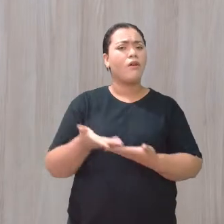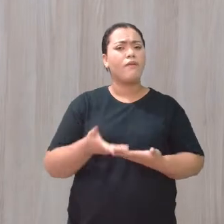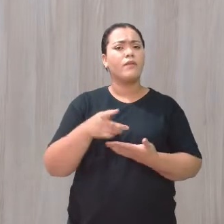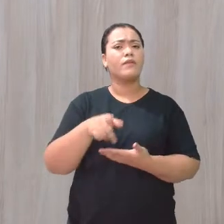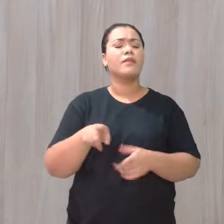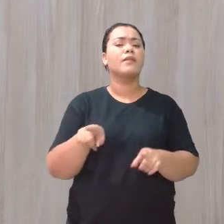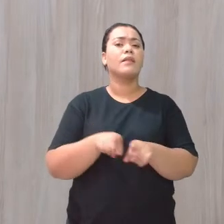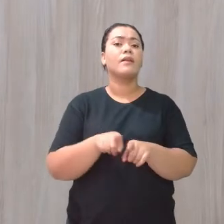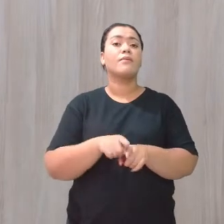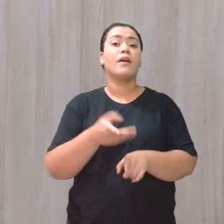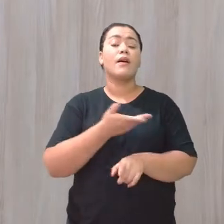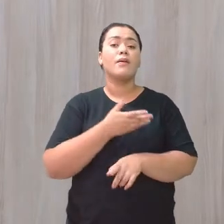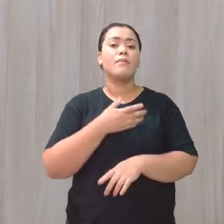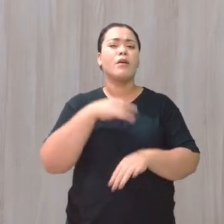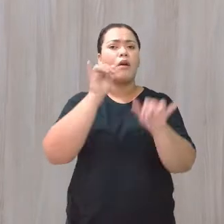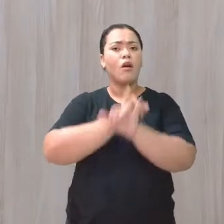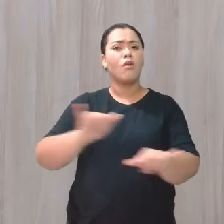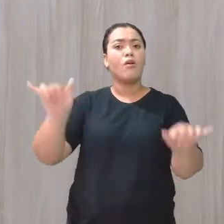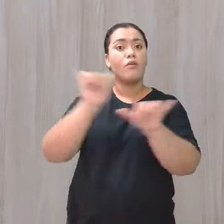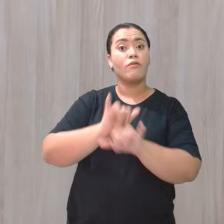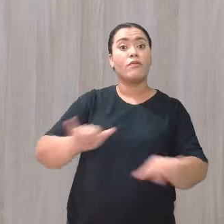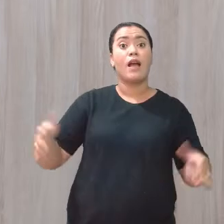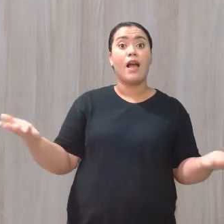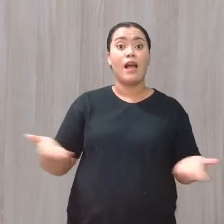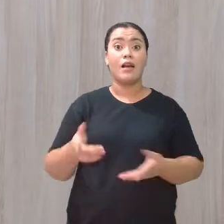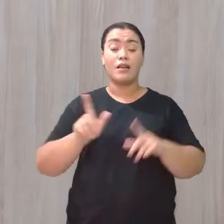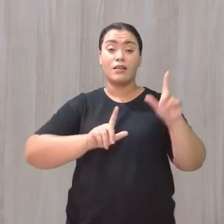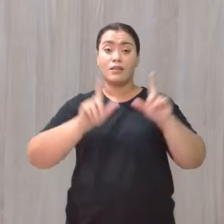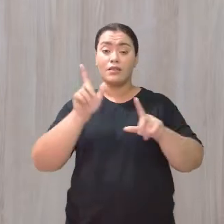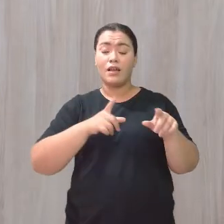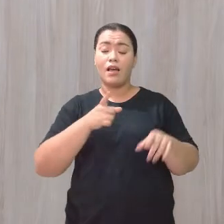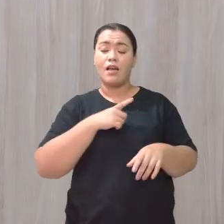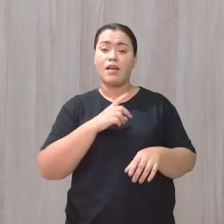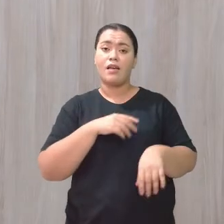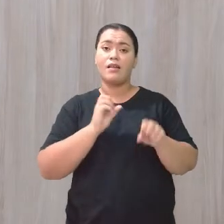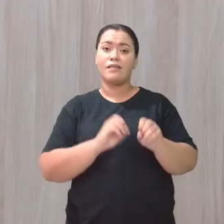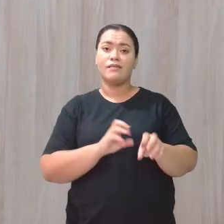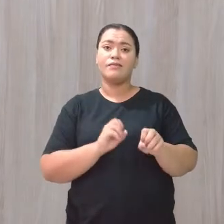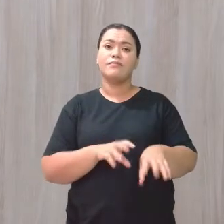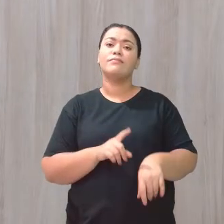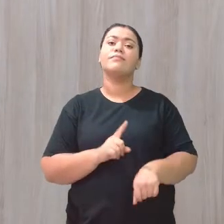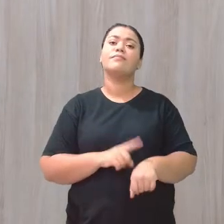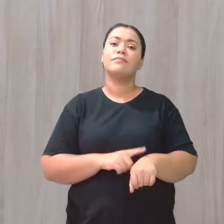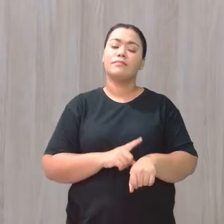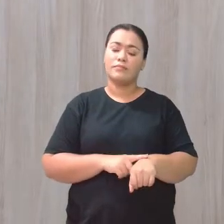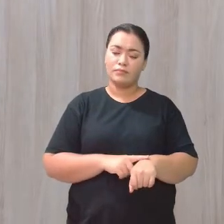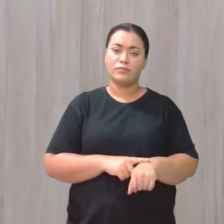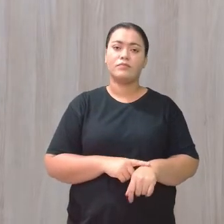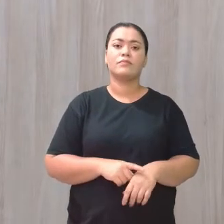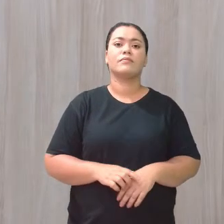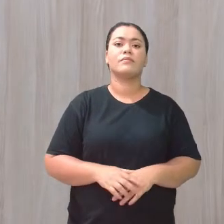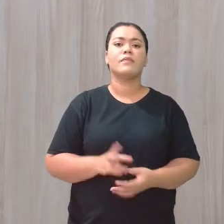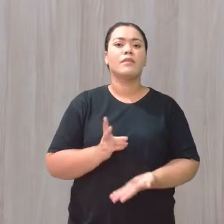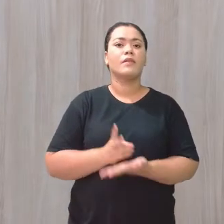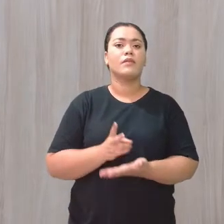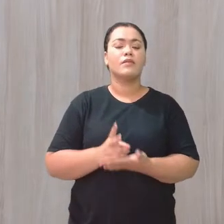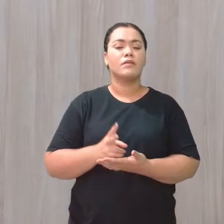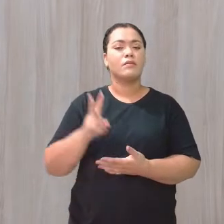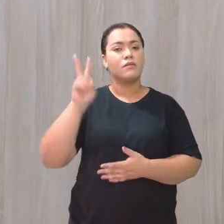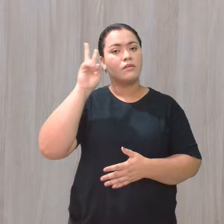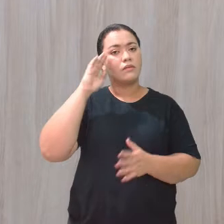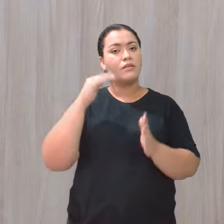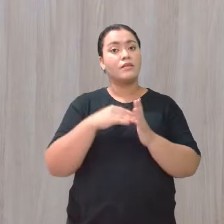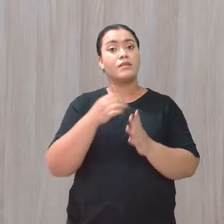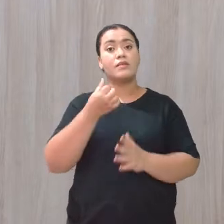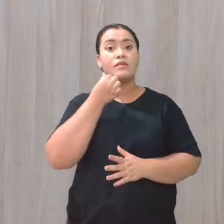coleguinhas, divulguem aí que nossas aulas nesse horário vai estar passando todo nesse horário, tá certo? Para as aulas de vocês, e